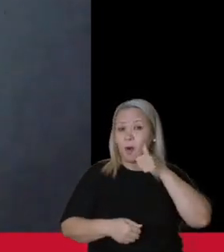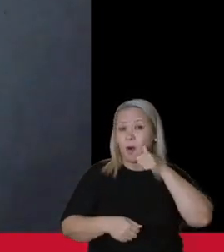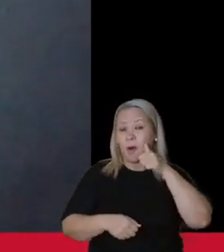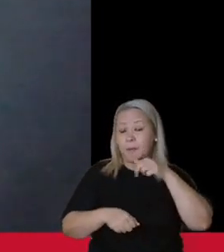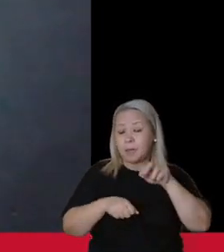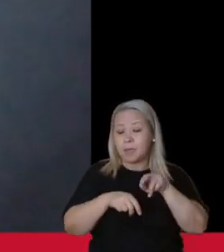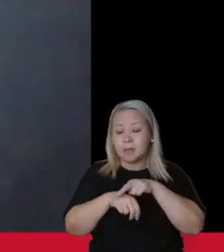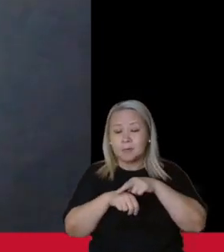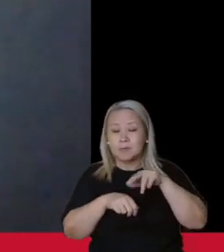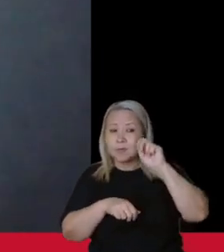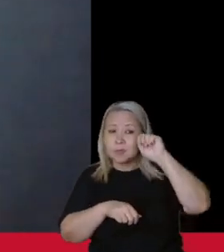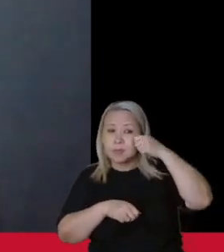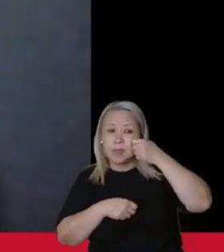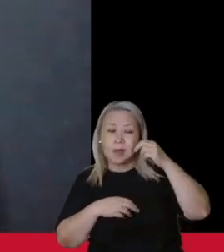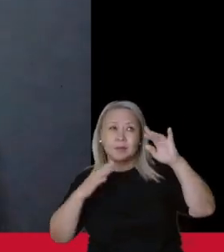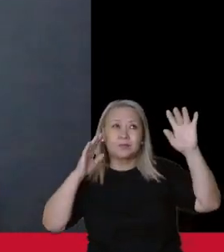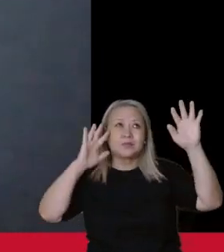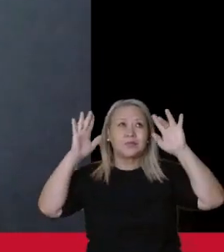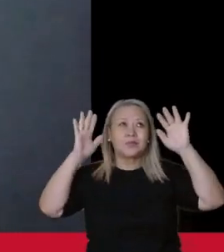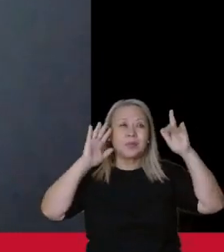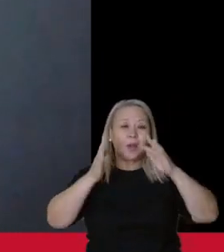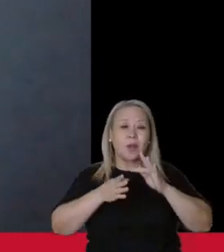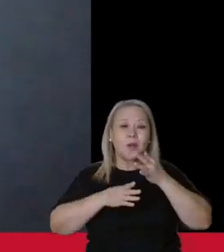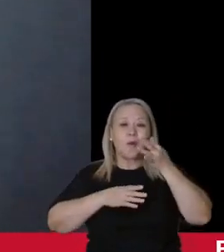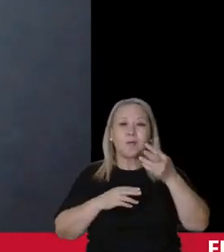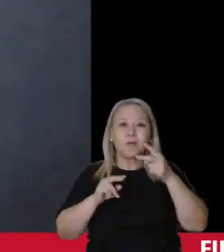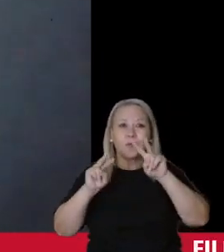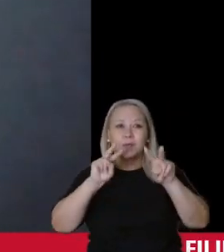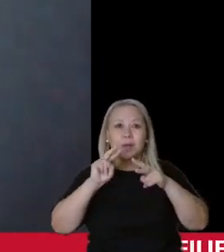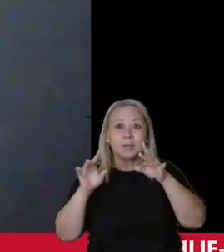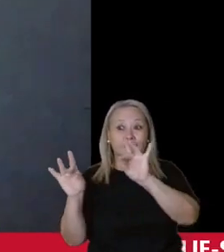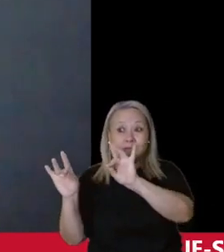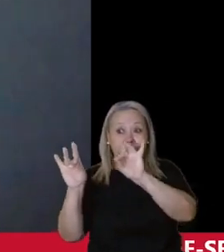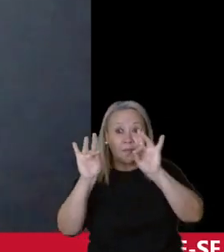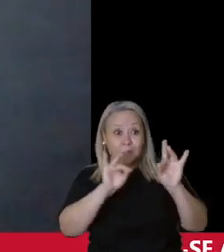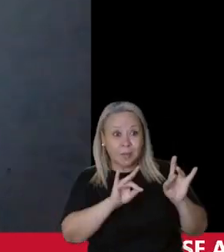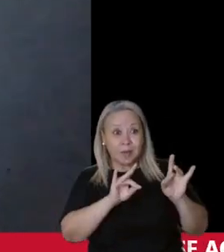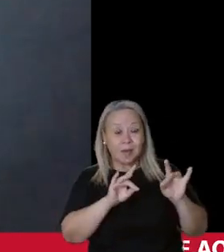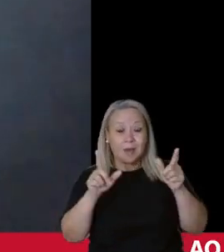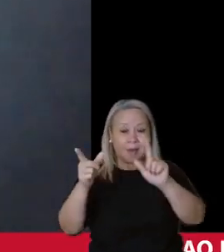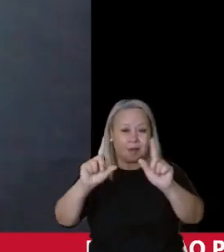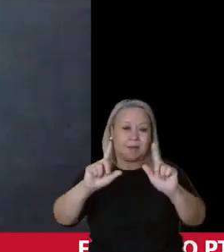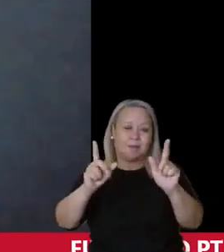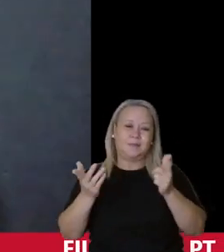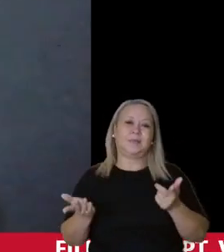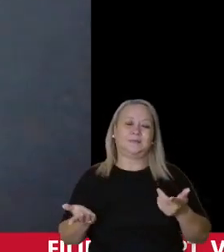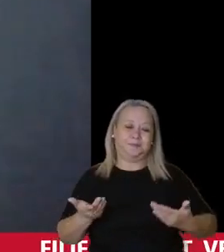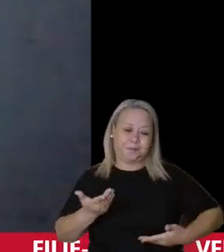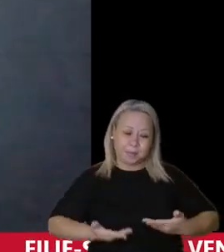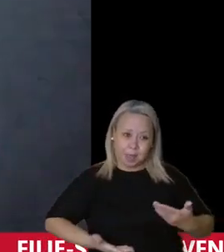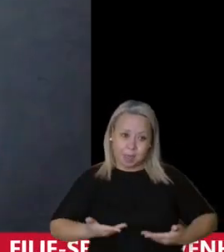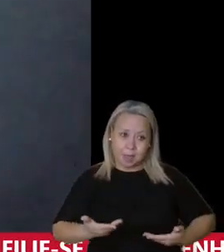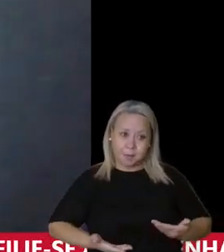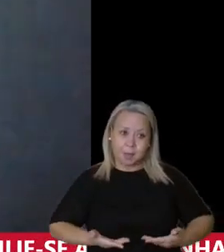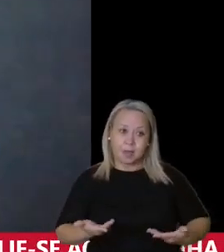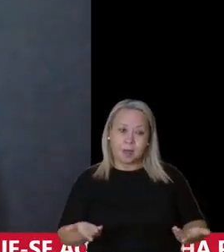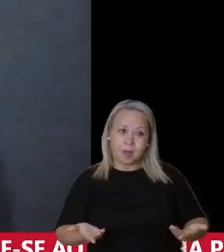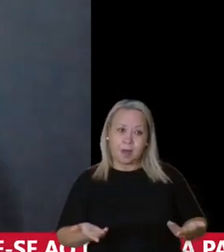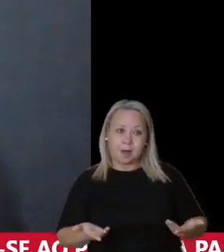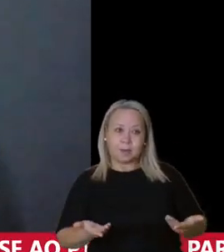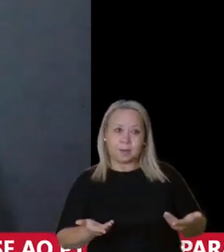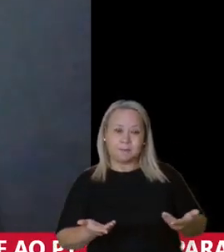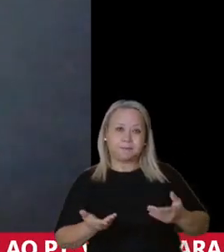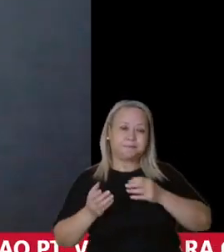em ter um futuro diferente do futuro que a gente vê na televisão pra gente, né? Que é o futuro da empregada doméstica, que é o do subemprego, que